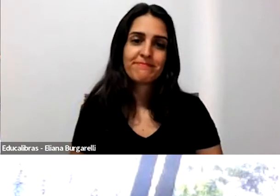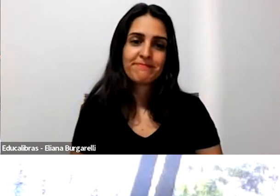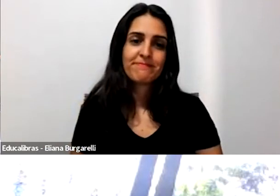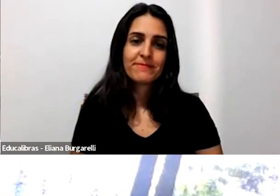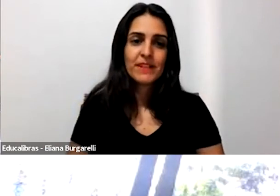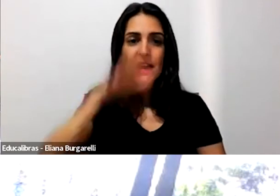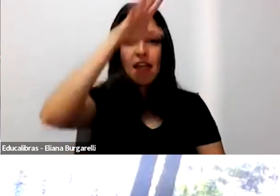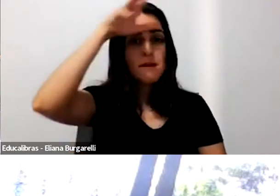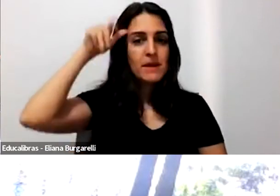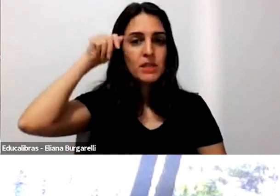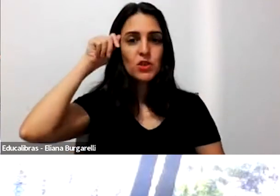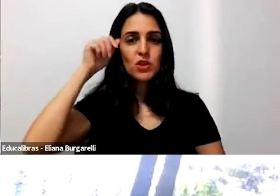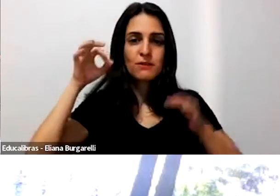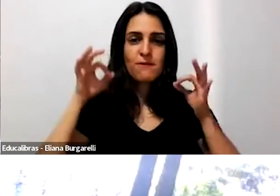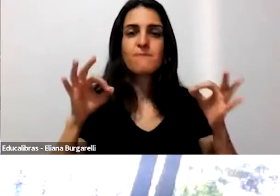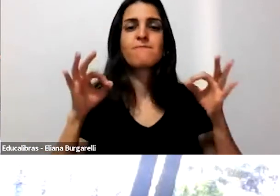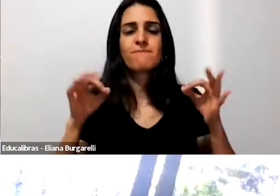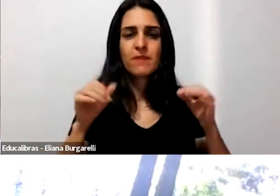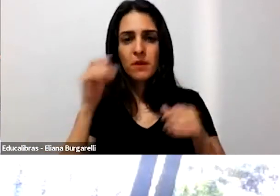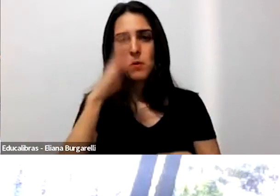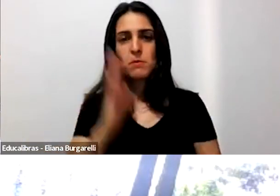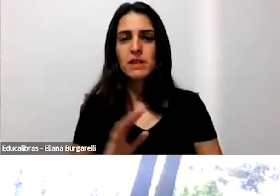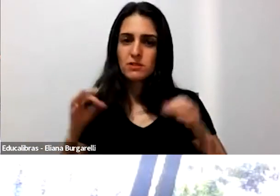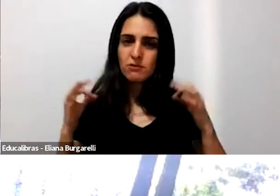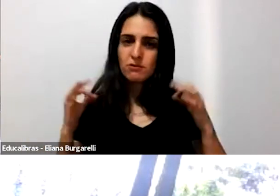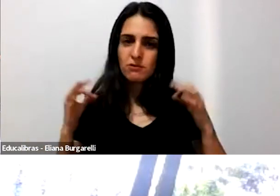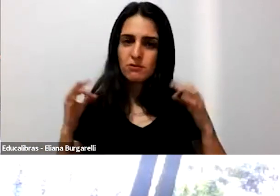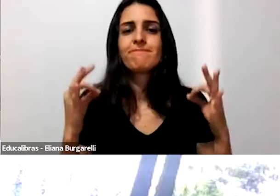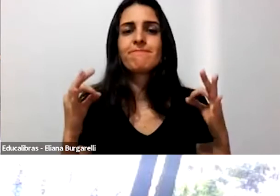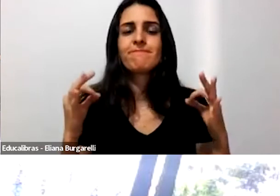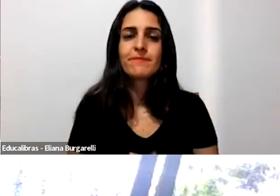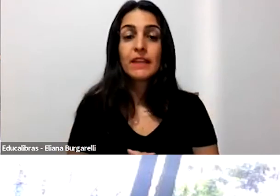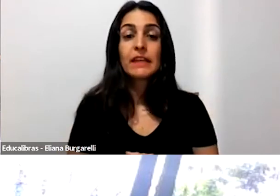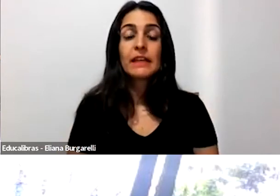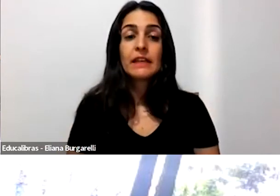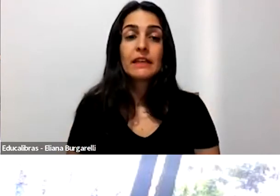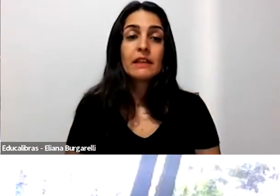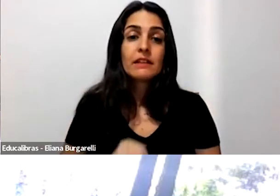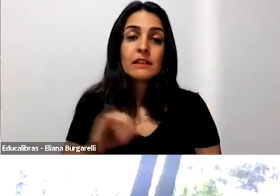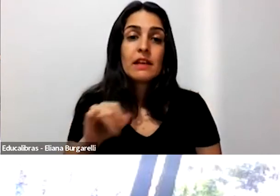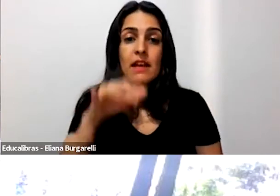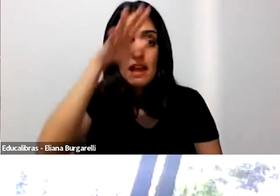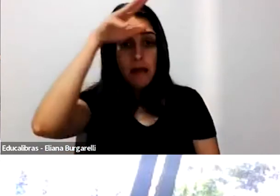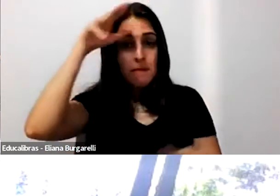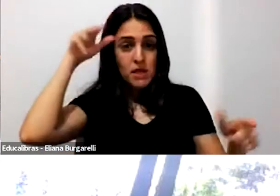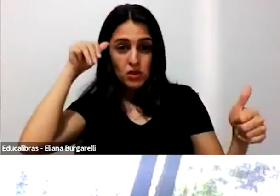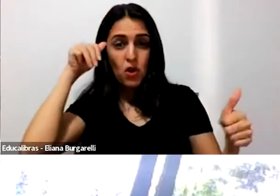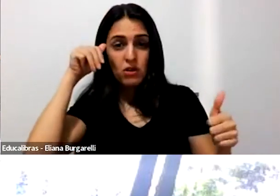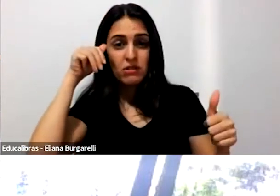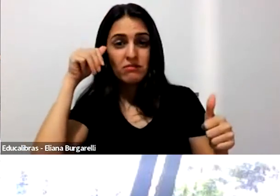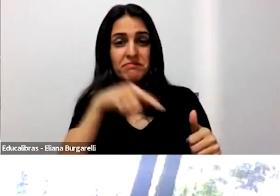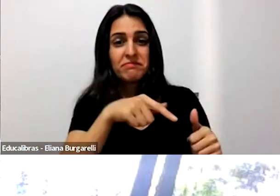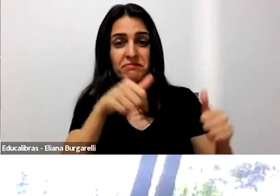perigo no Brasil, como a Isabela bem colocou. A democracia brasileira está em perigo. Sem